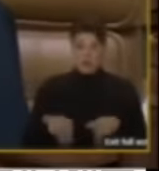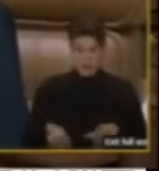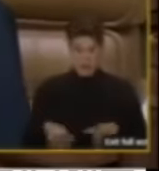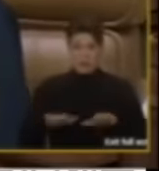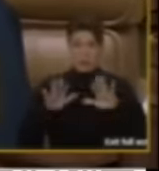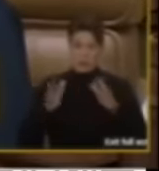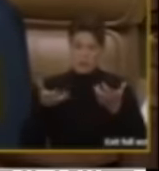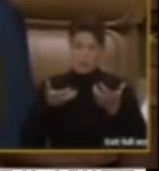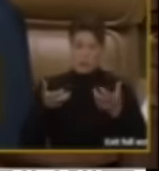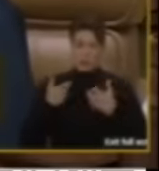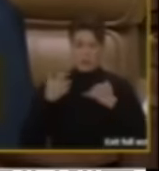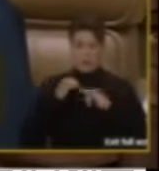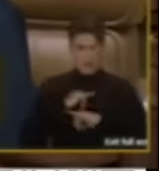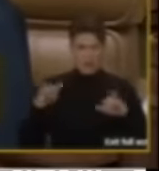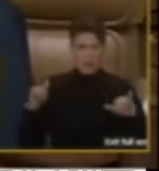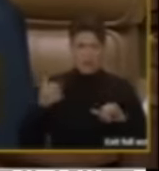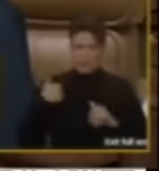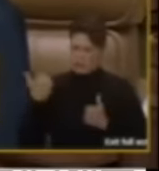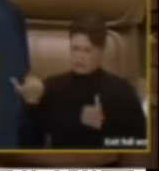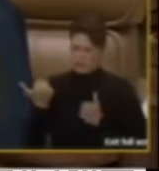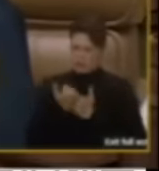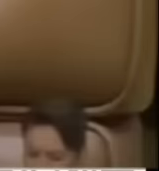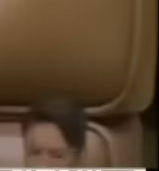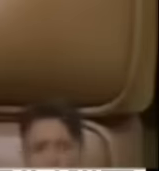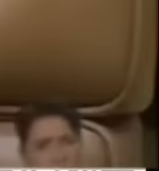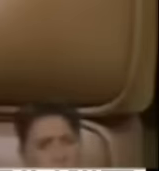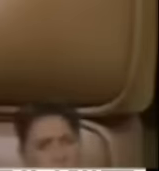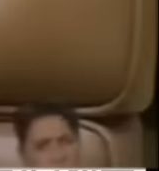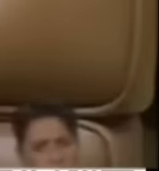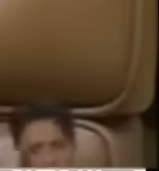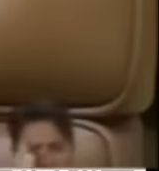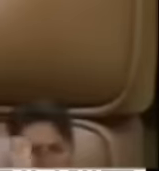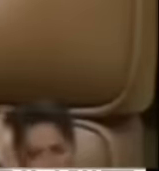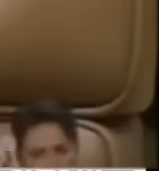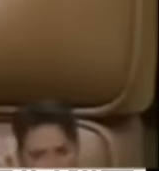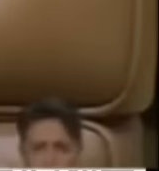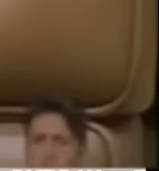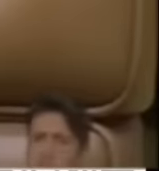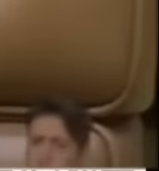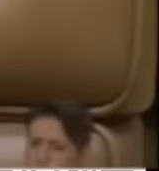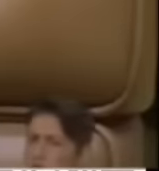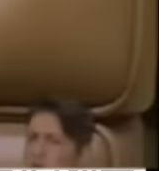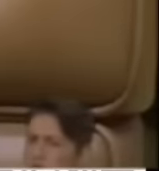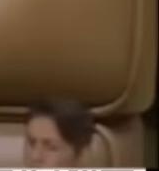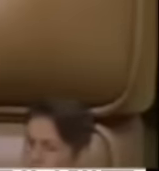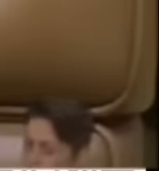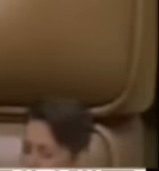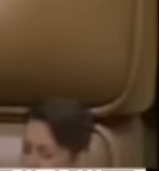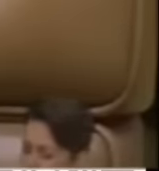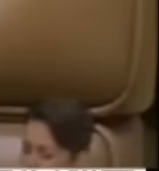Tá, vamos ver que eles estão tratando desse caso, só para a gente ter uma noção do que está sendo discutido.